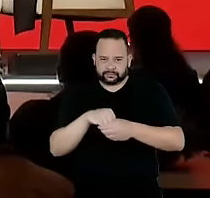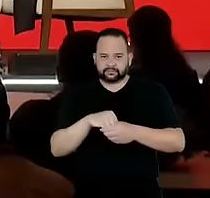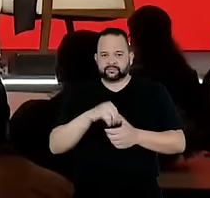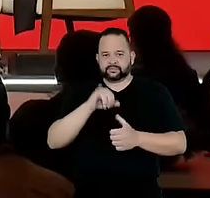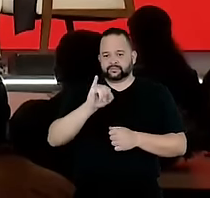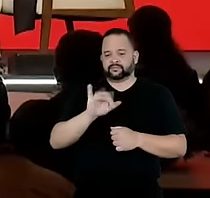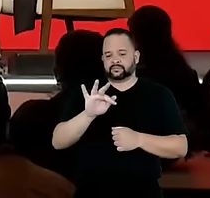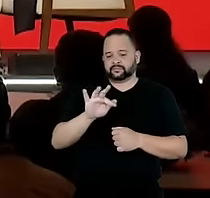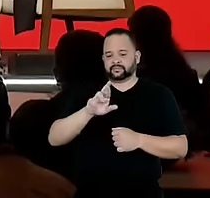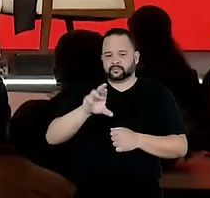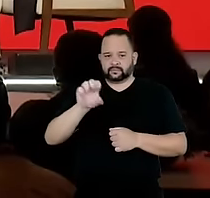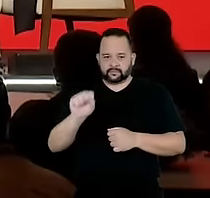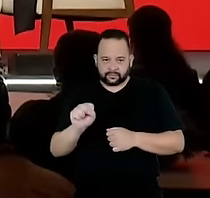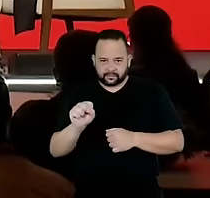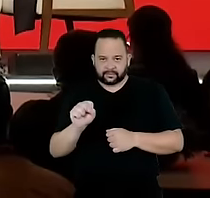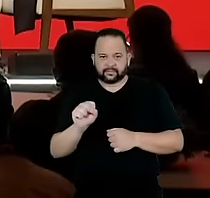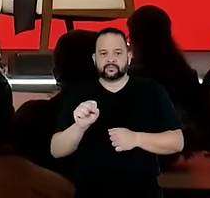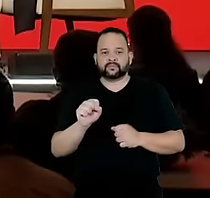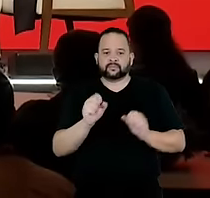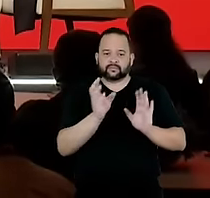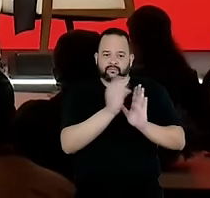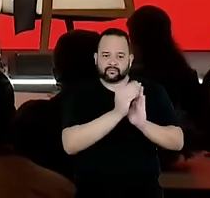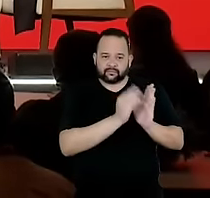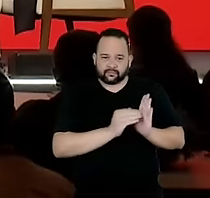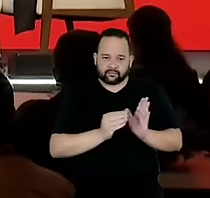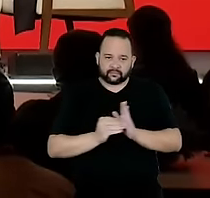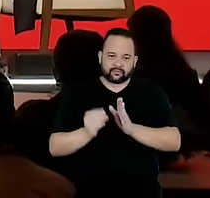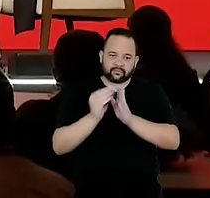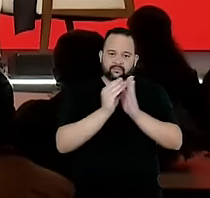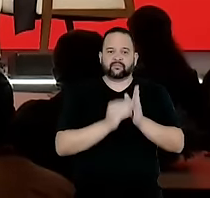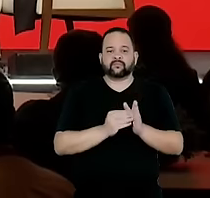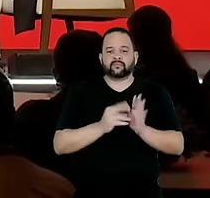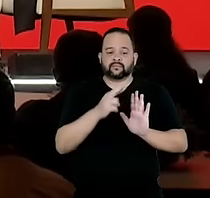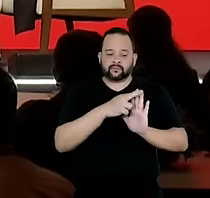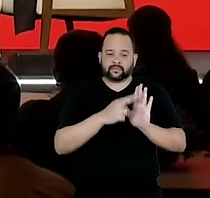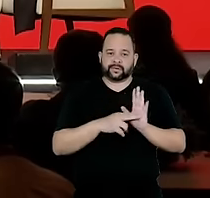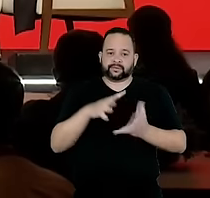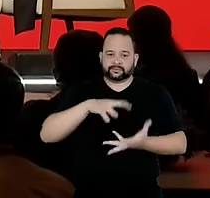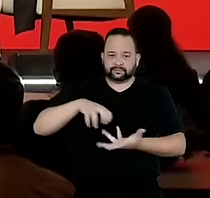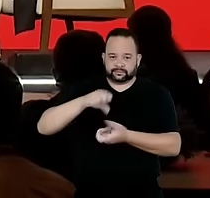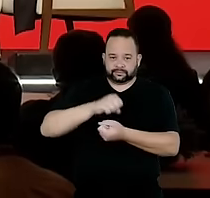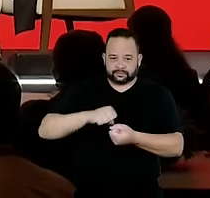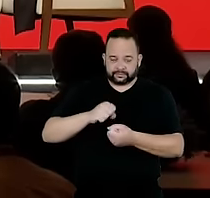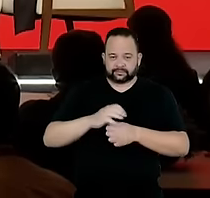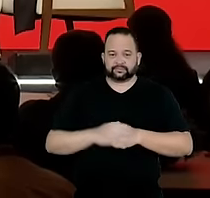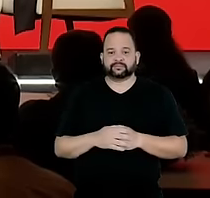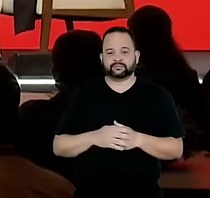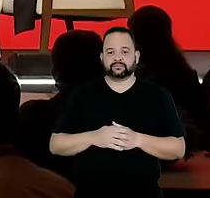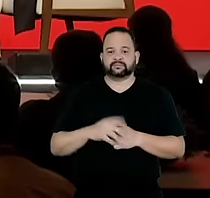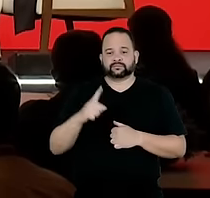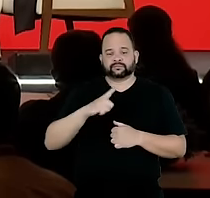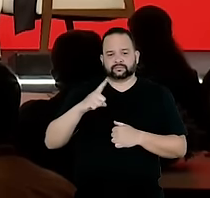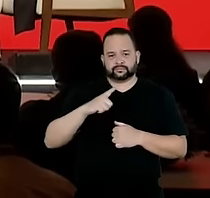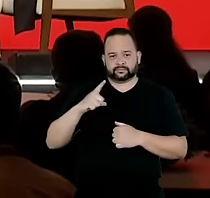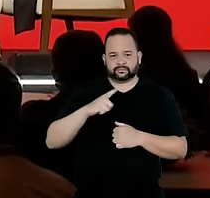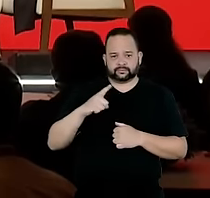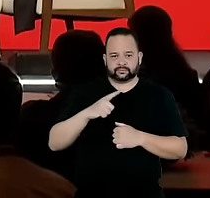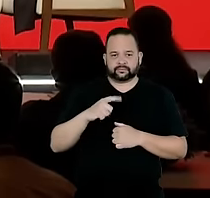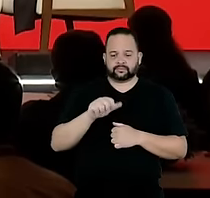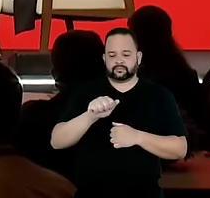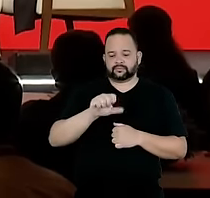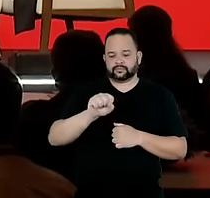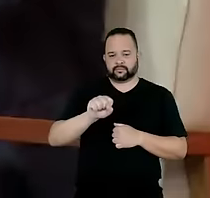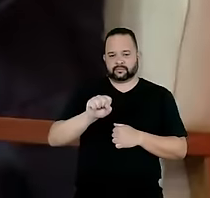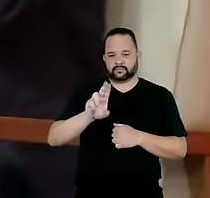aditar as regras de sustentabilidade a shooters a gente tá recebendo a gente recebeu pelo praí no Brasil